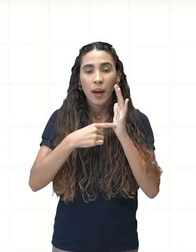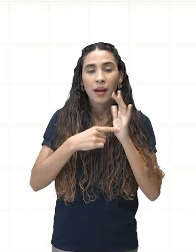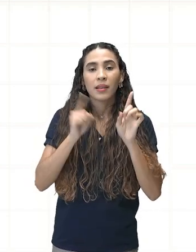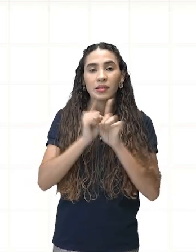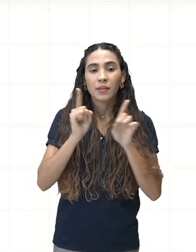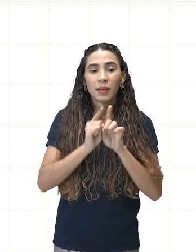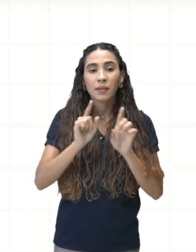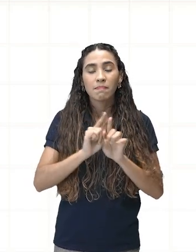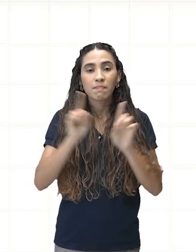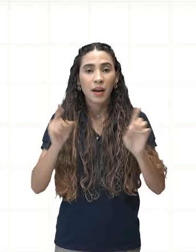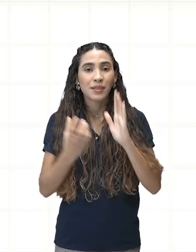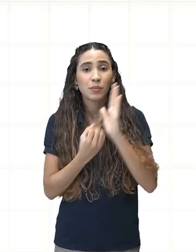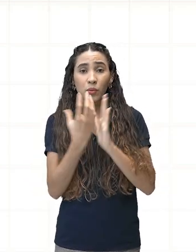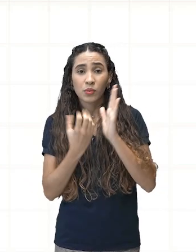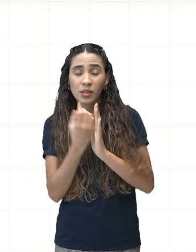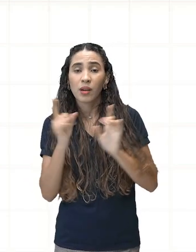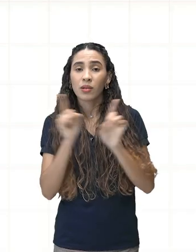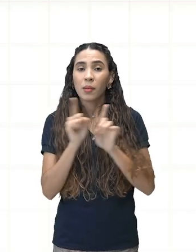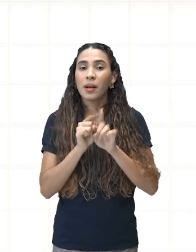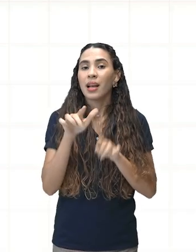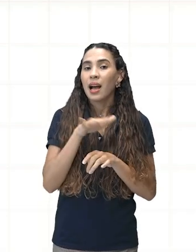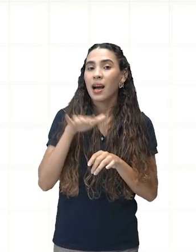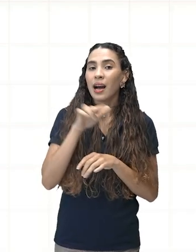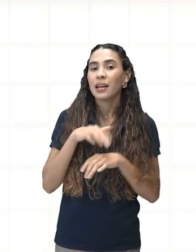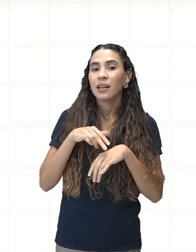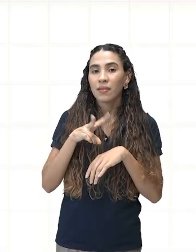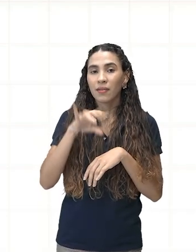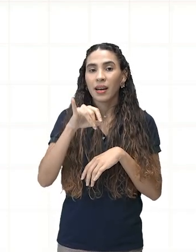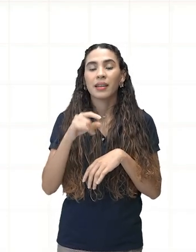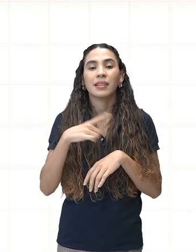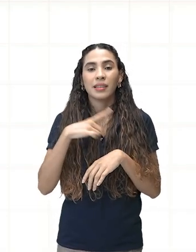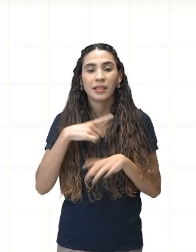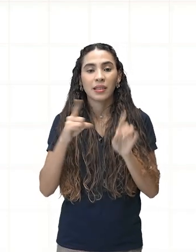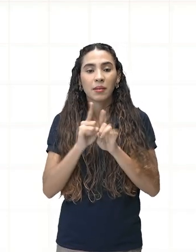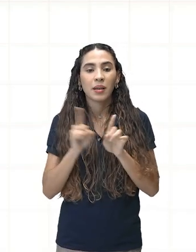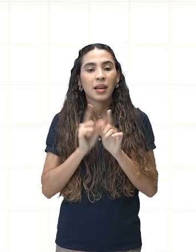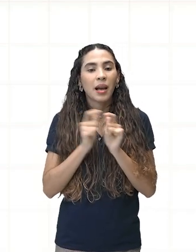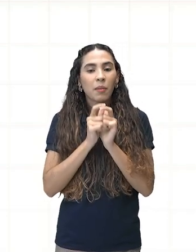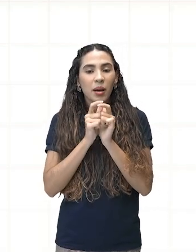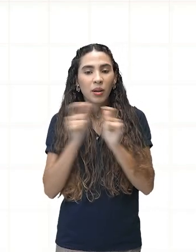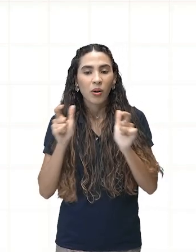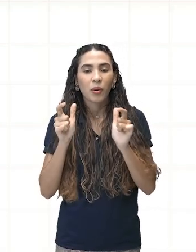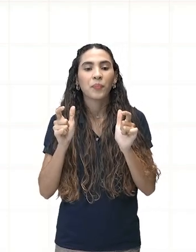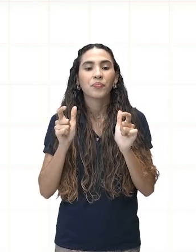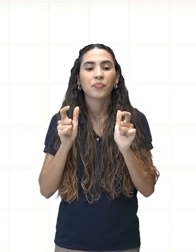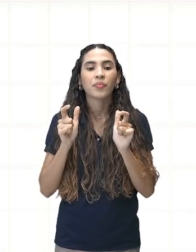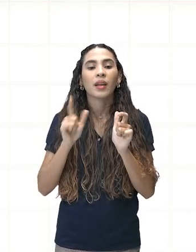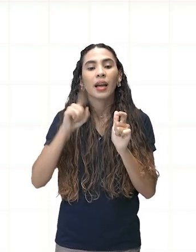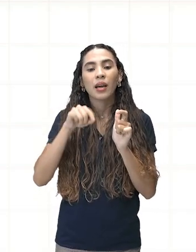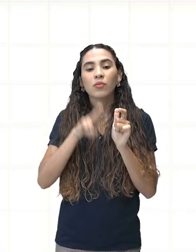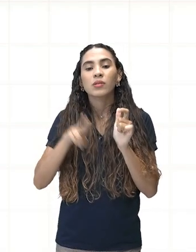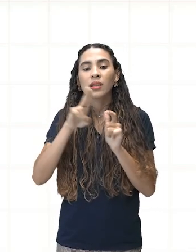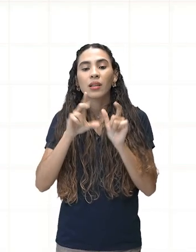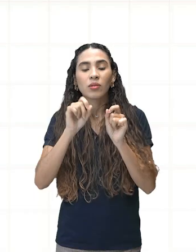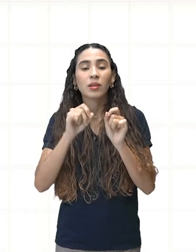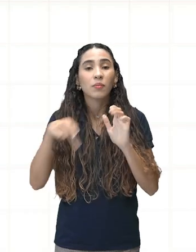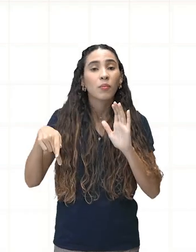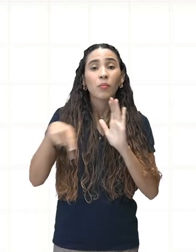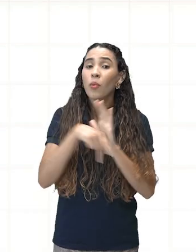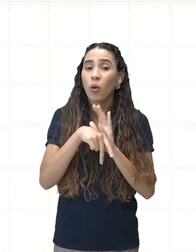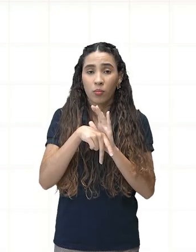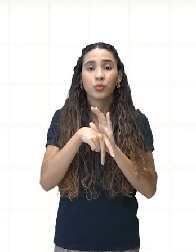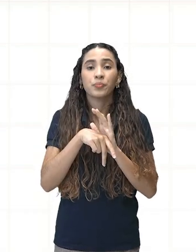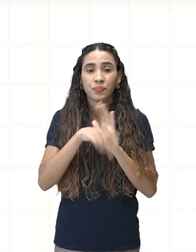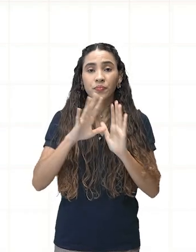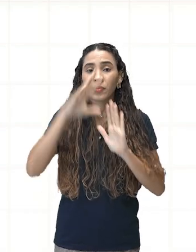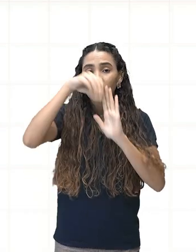produtivo, mais produtiva essa área vai se tornando também. A maior parte da produção agrícola é consumida ali pelos